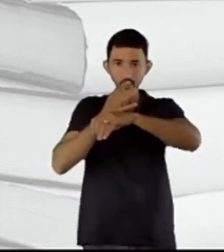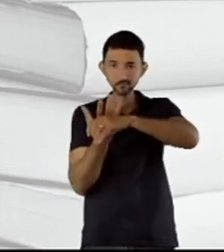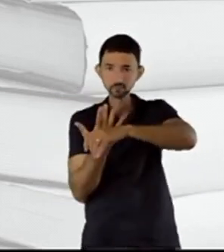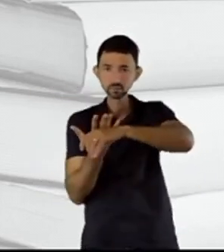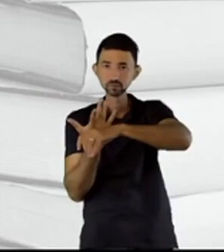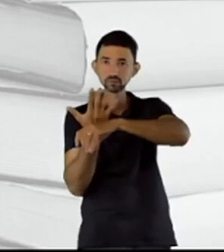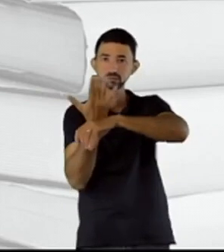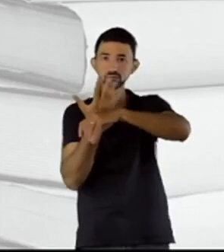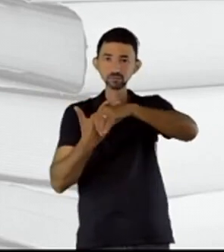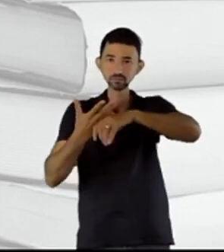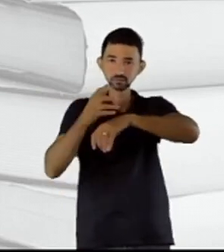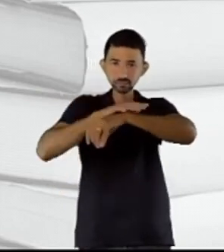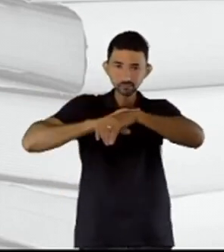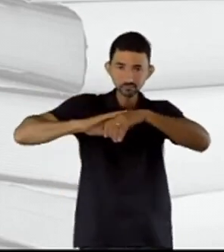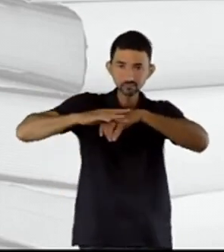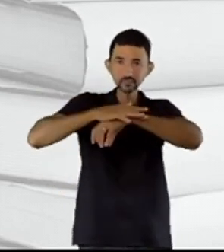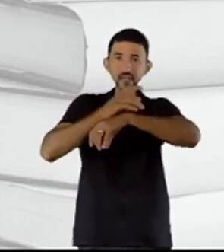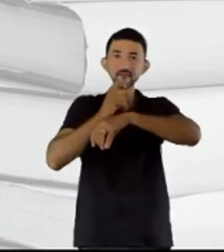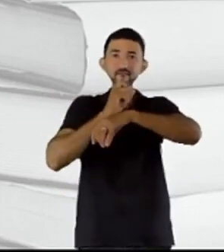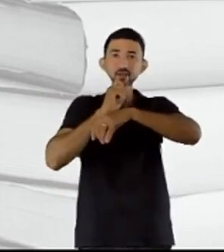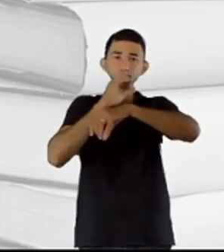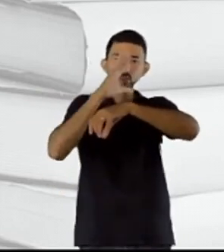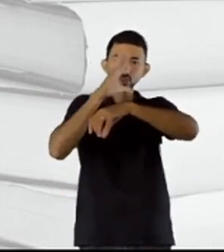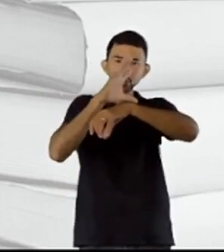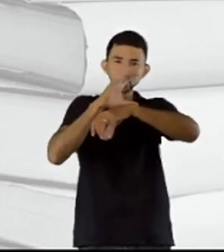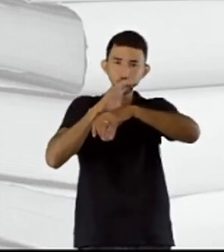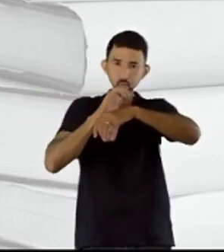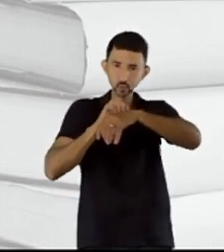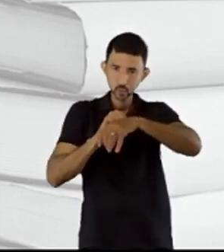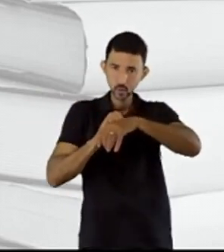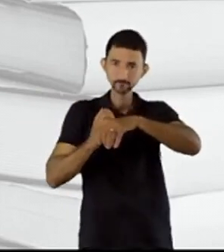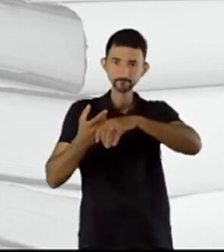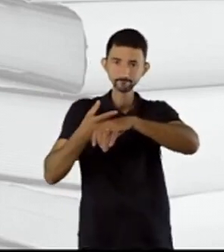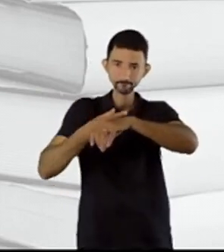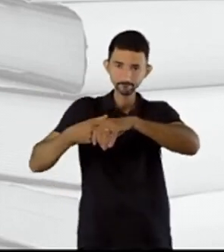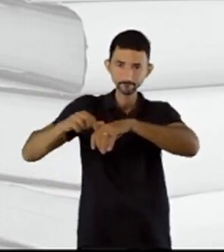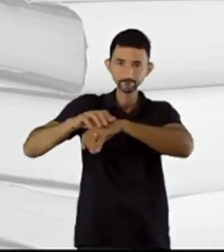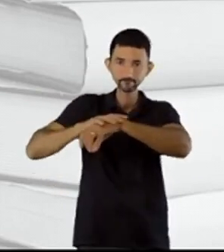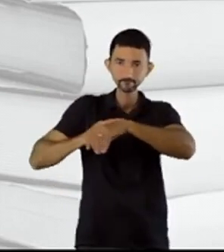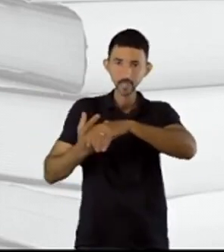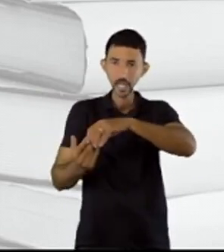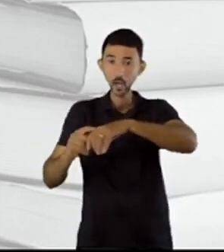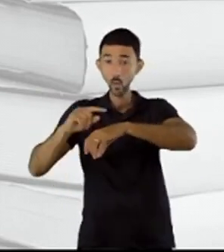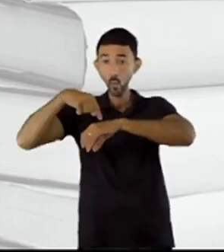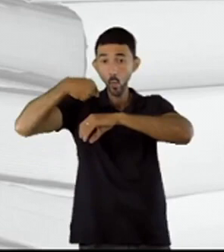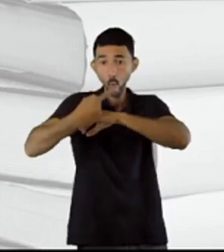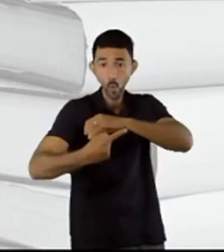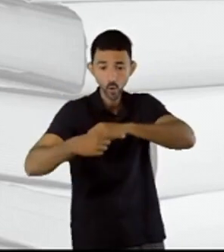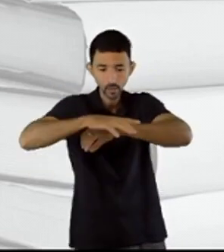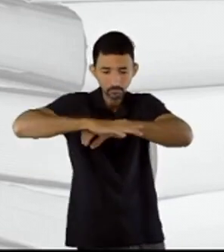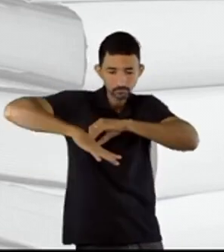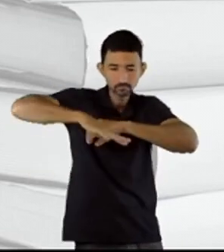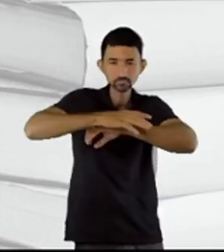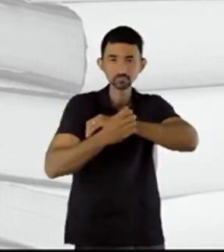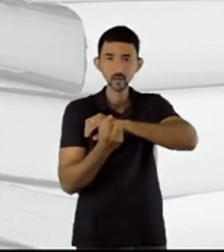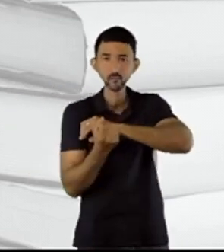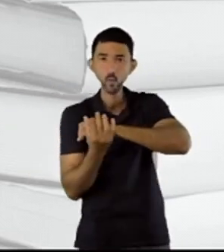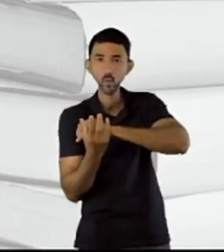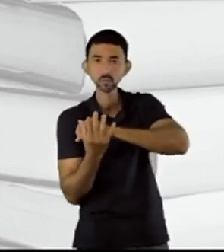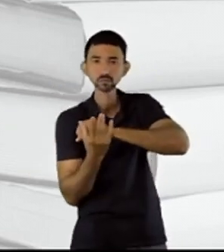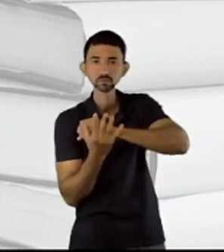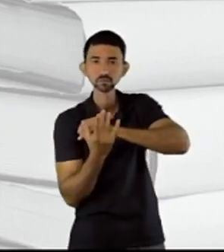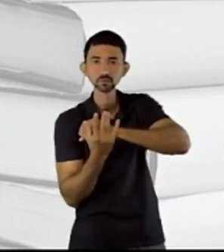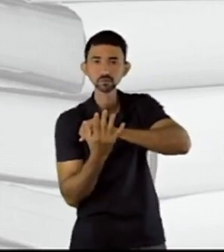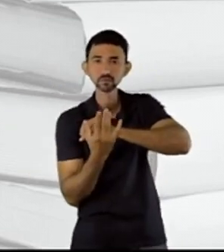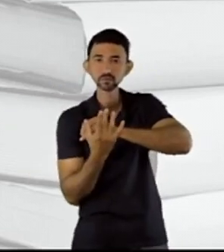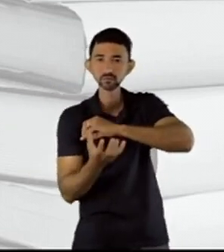parte resfriando, mas em parte ainda semissólida, com esse material aqui né, derretido